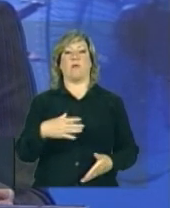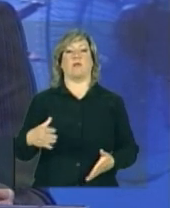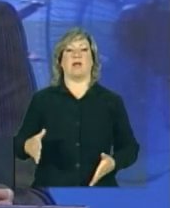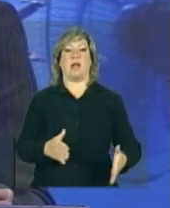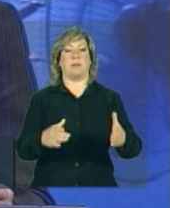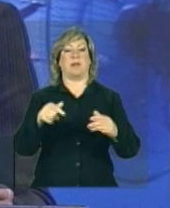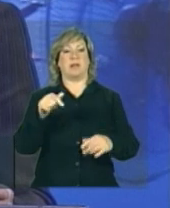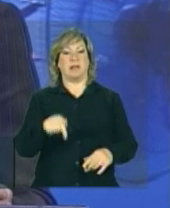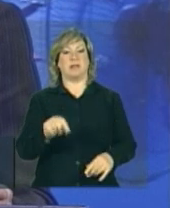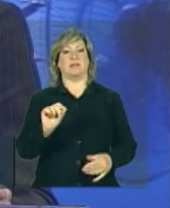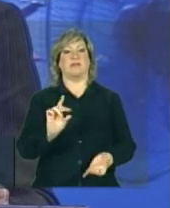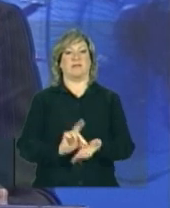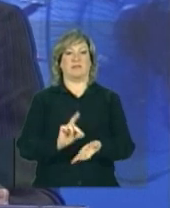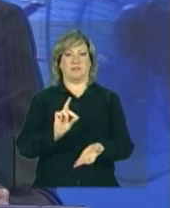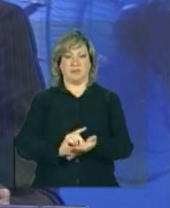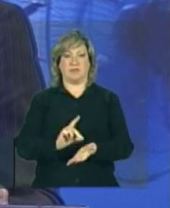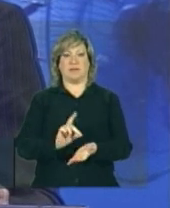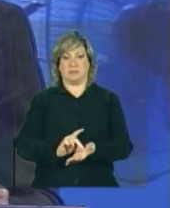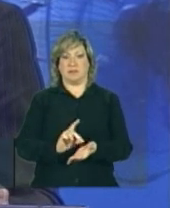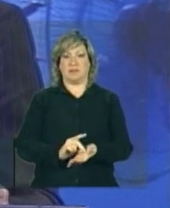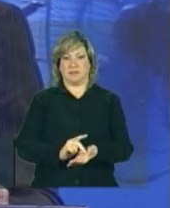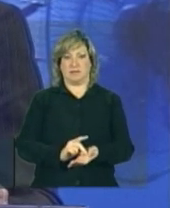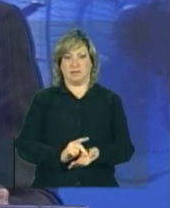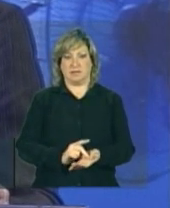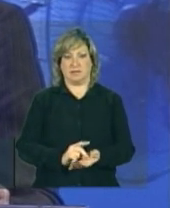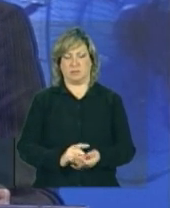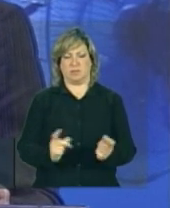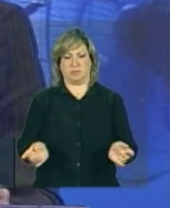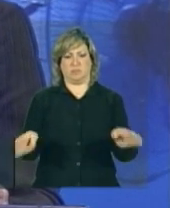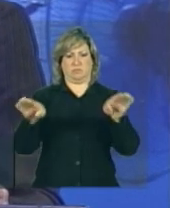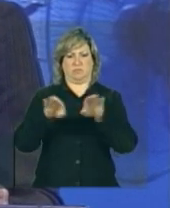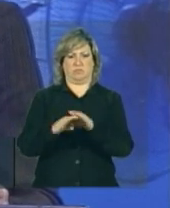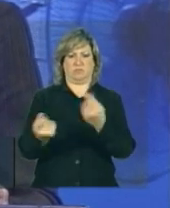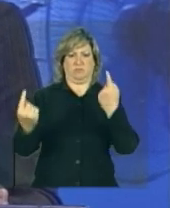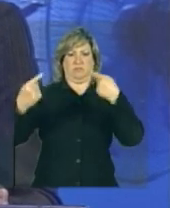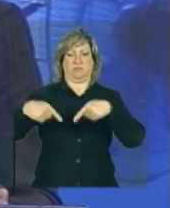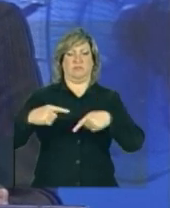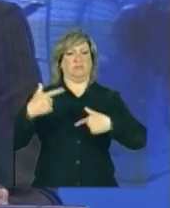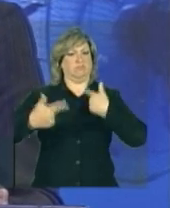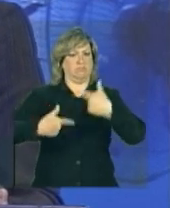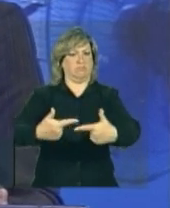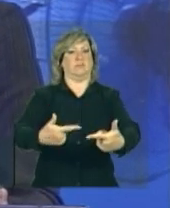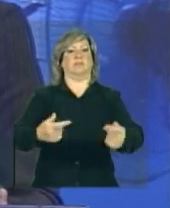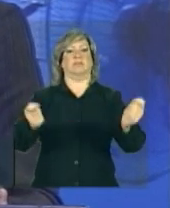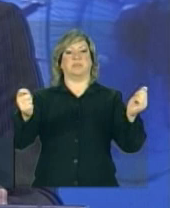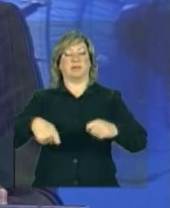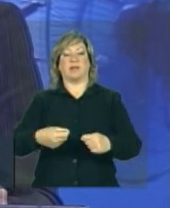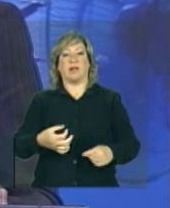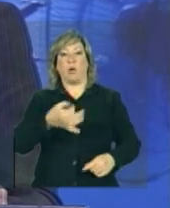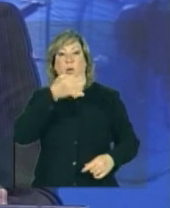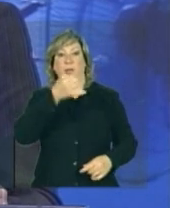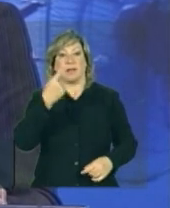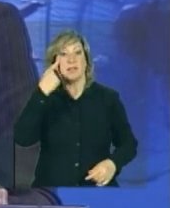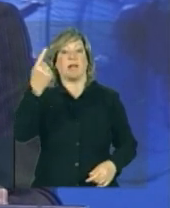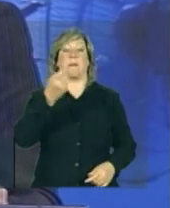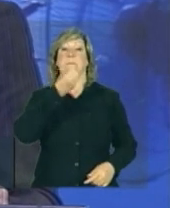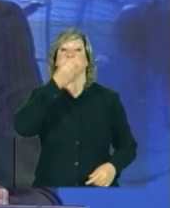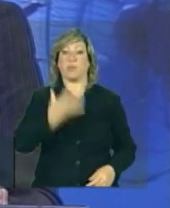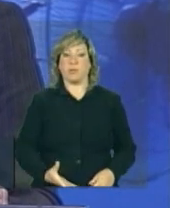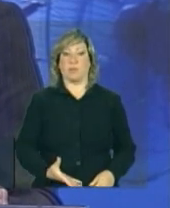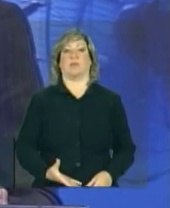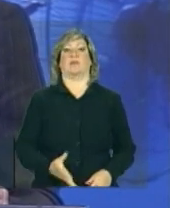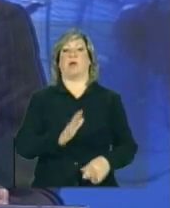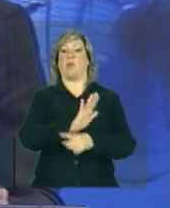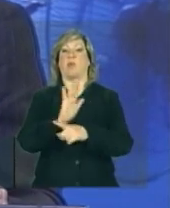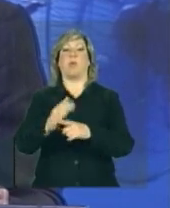país que seja verdadeiramente competitivo e capaz de gerar soluções eficazes